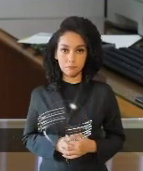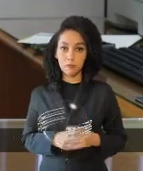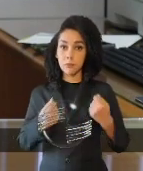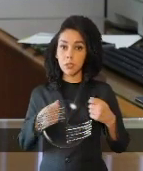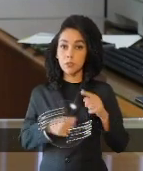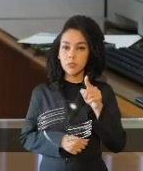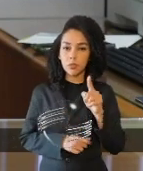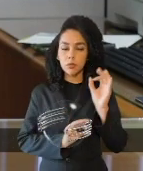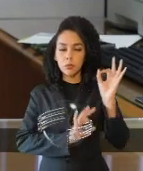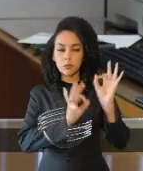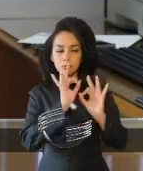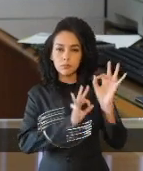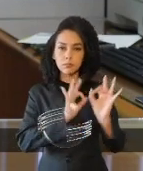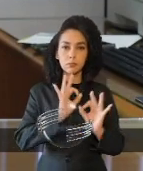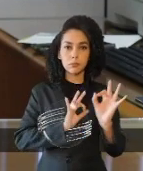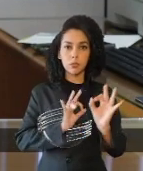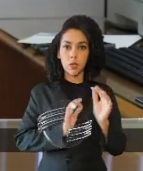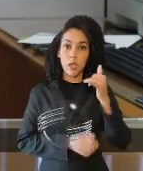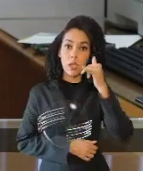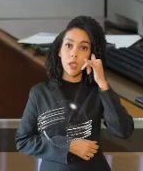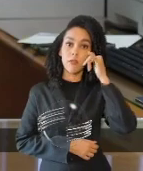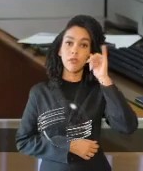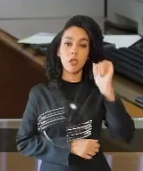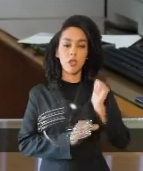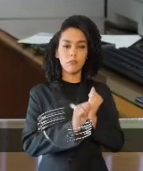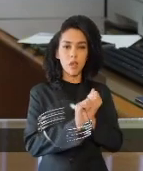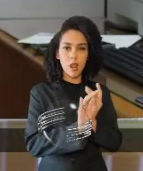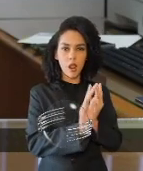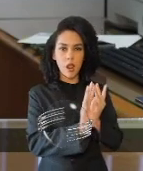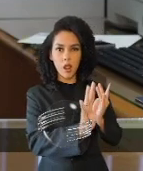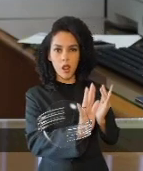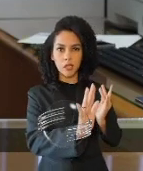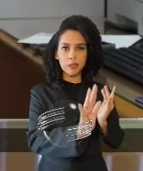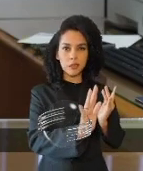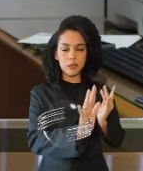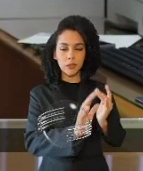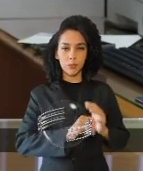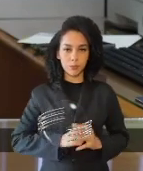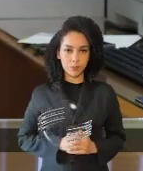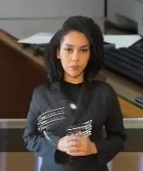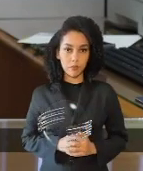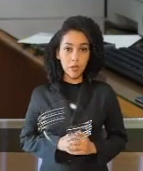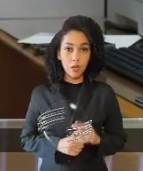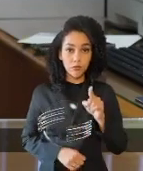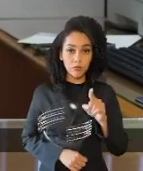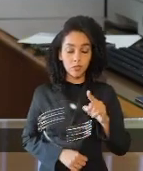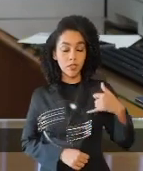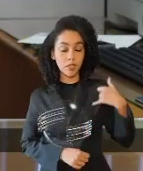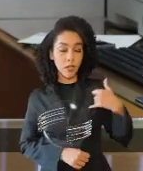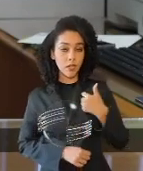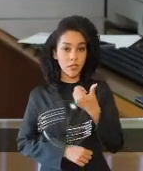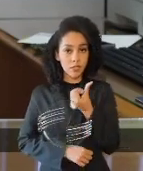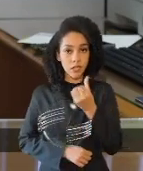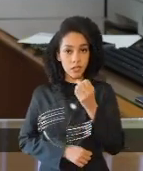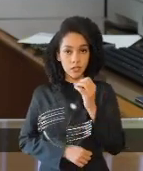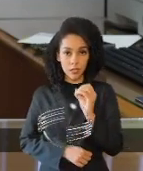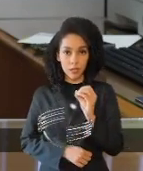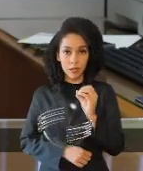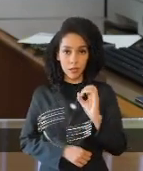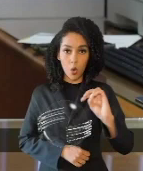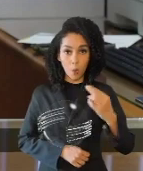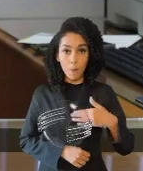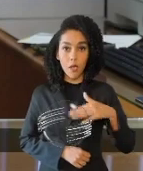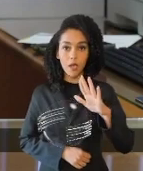que se organizem de forma evitar as filas de última hora se você tem 60 anos ou mais